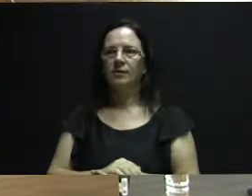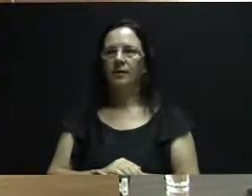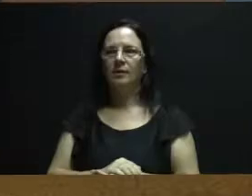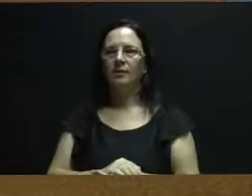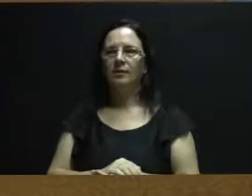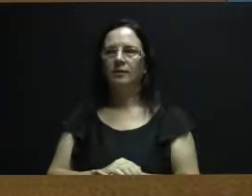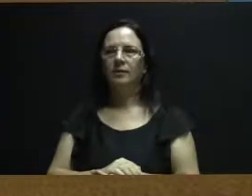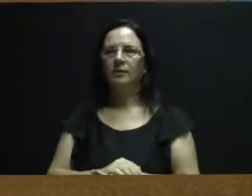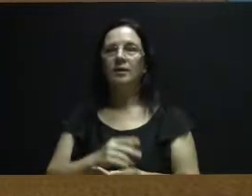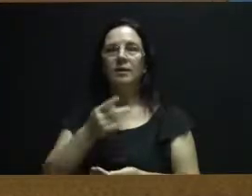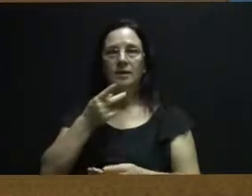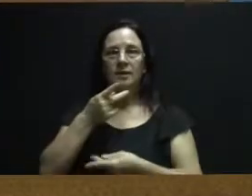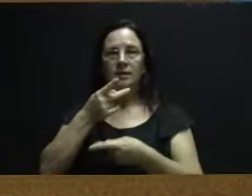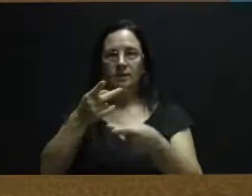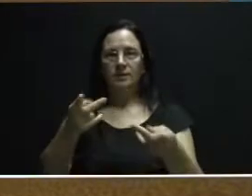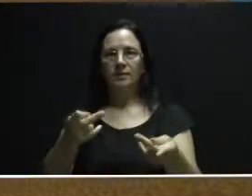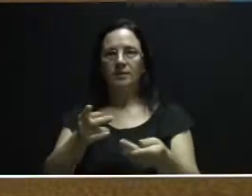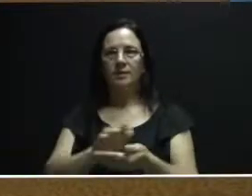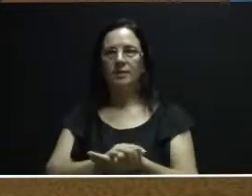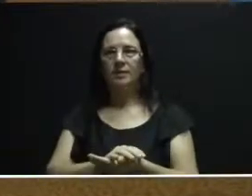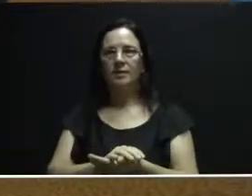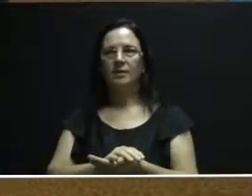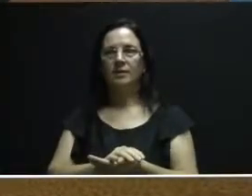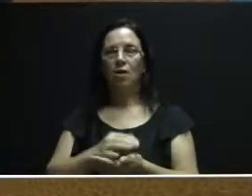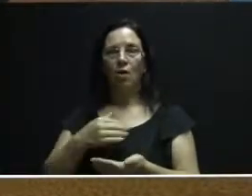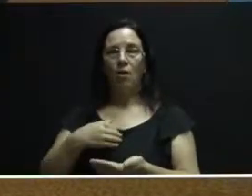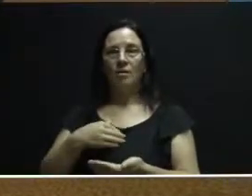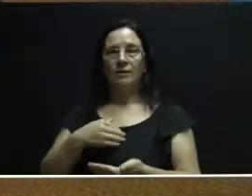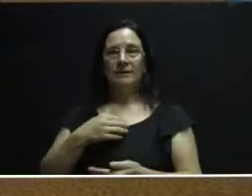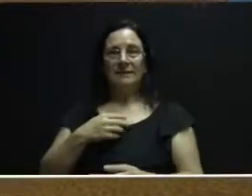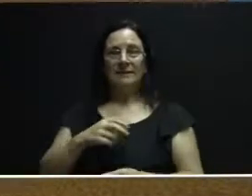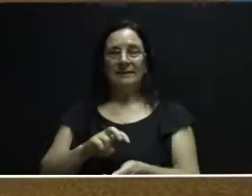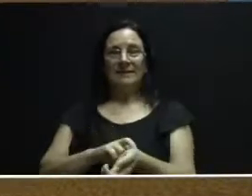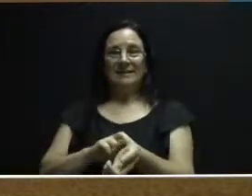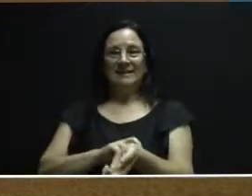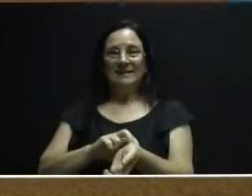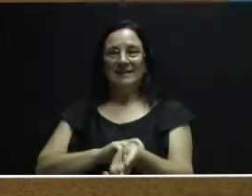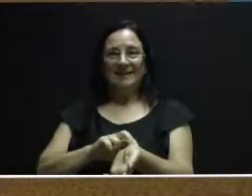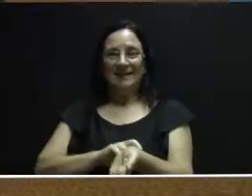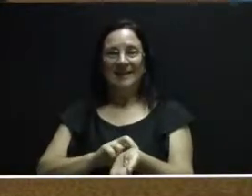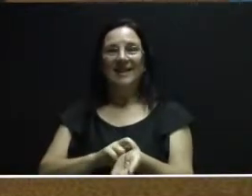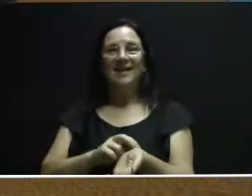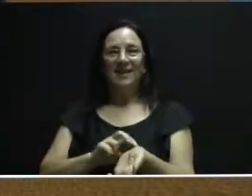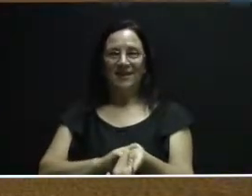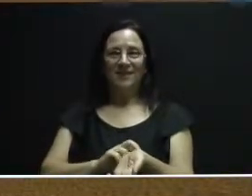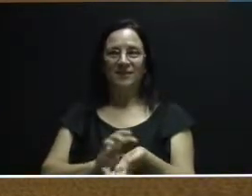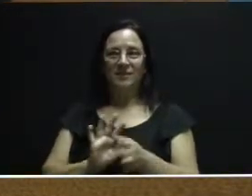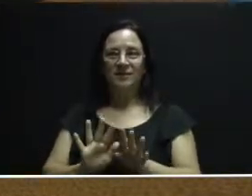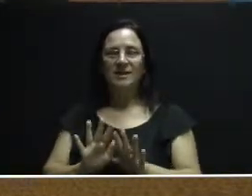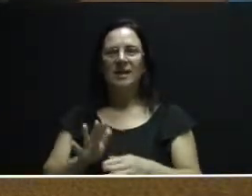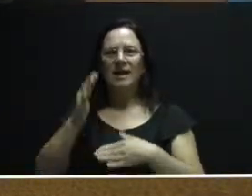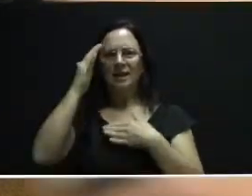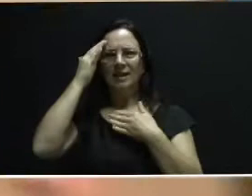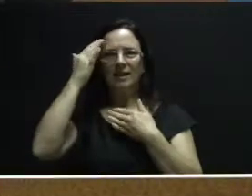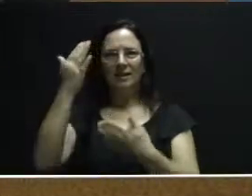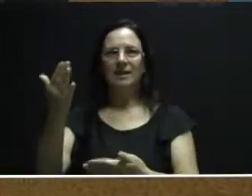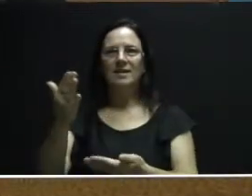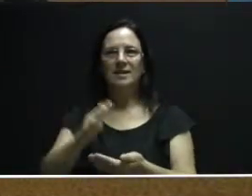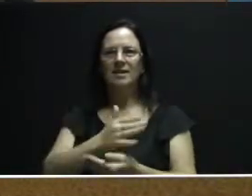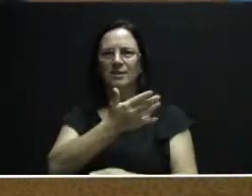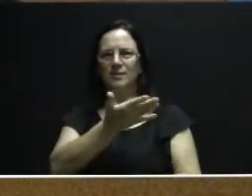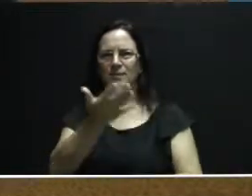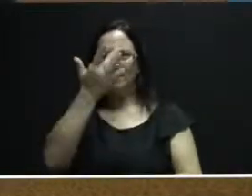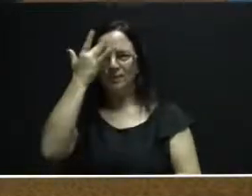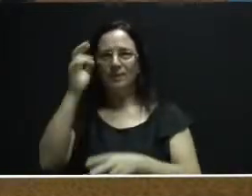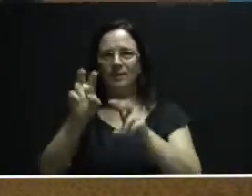Precisa dizer que o friozinho na barriga, como sempre, à tona, né? Gostaria de agradecer aí aos integrantes